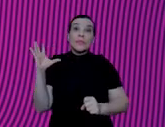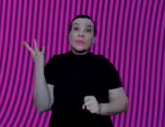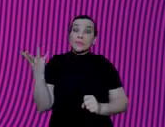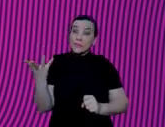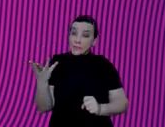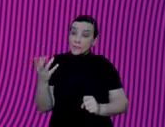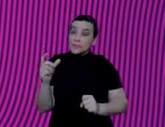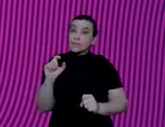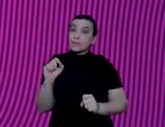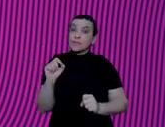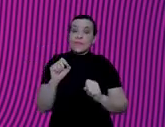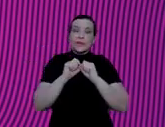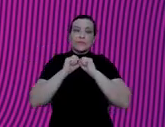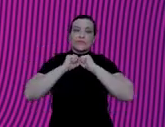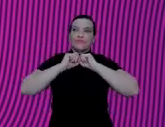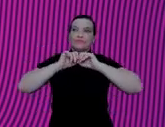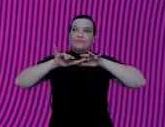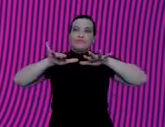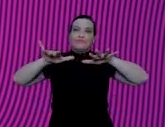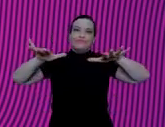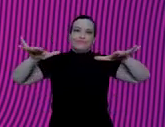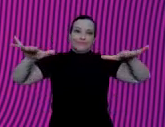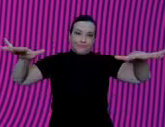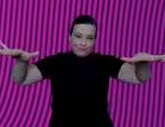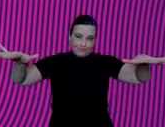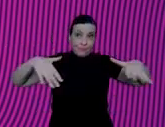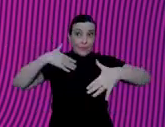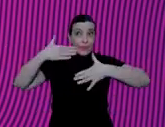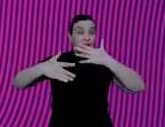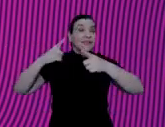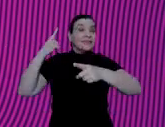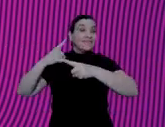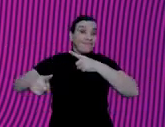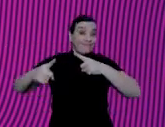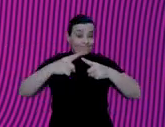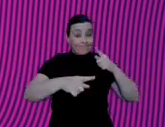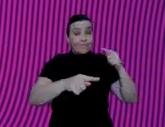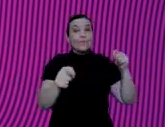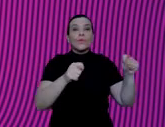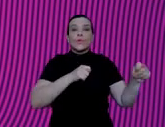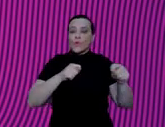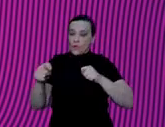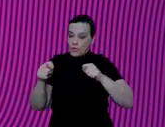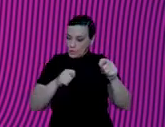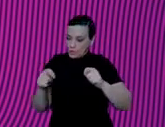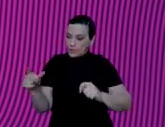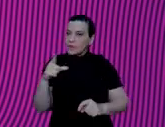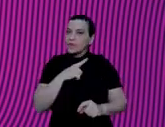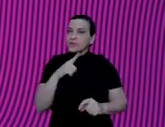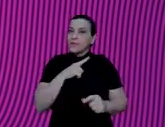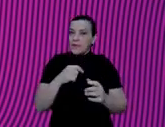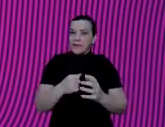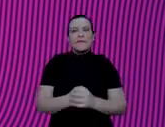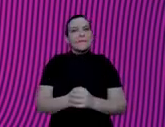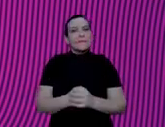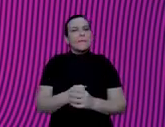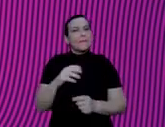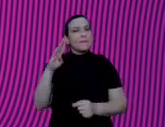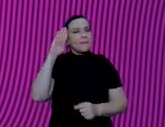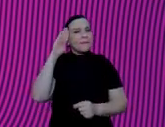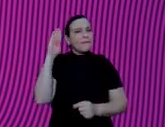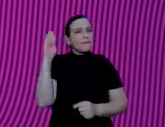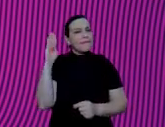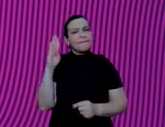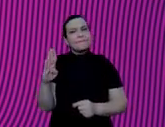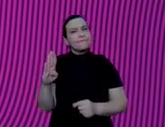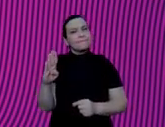expansão das prescrições, né, e das fronteiras diagnósticas. Então, de se colocar a